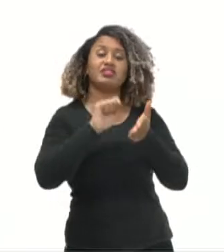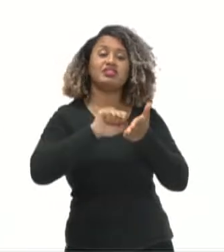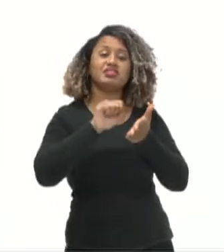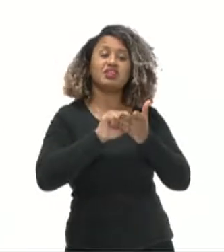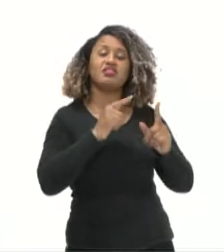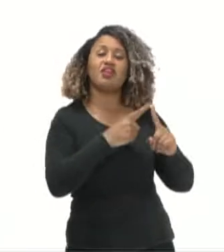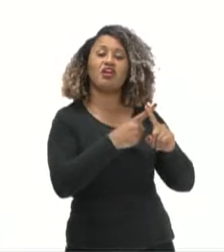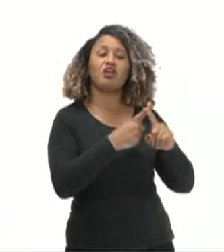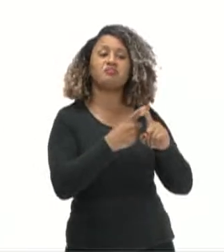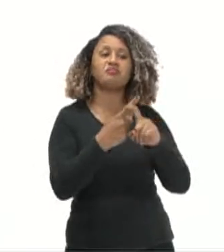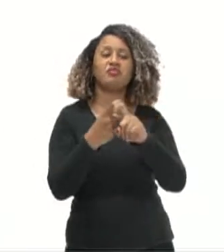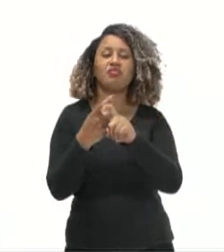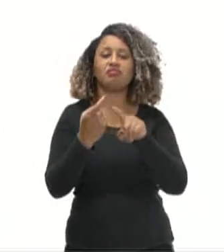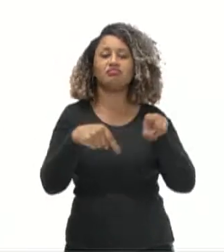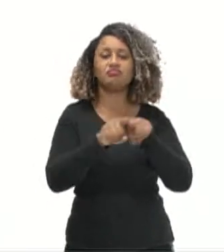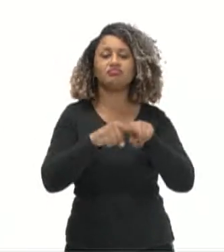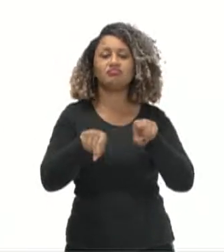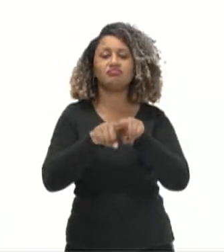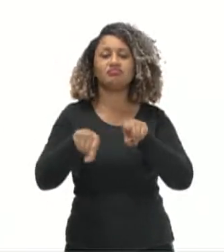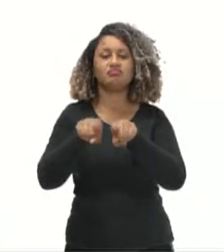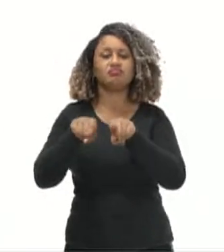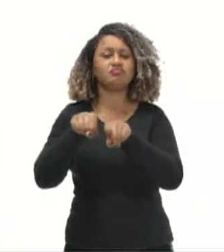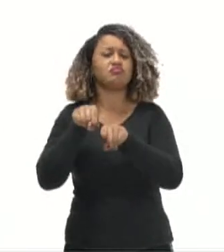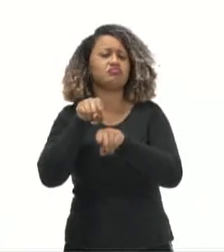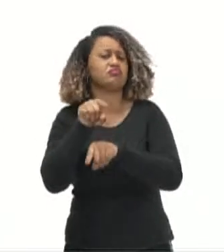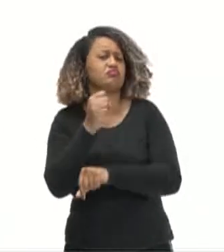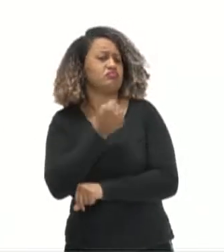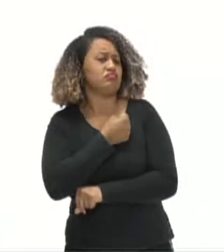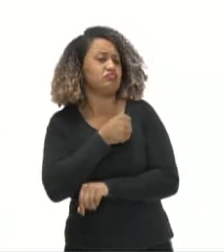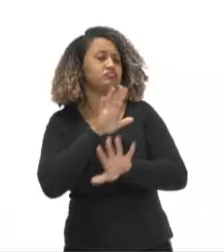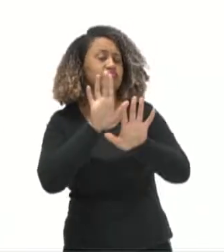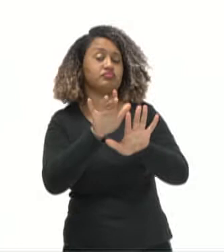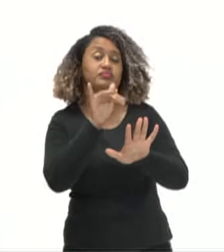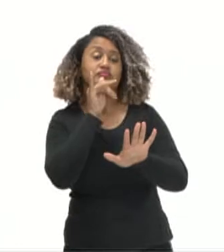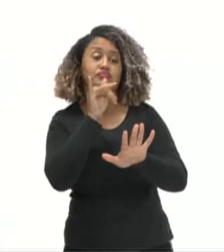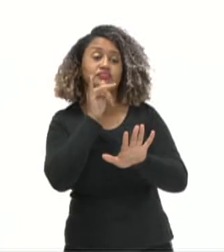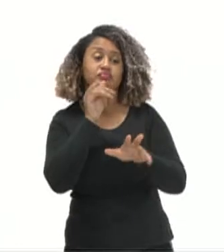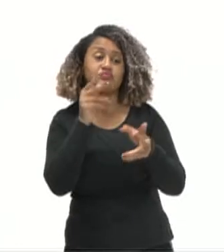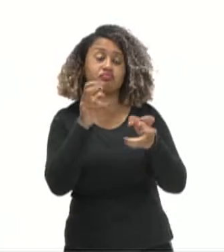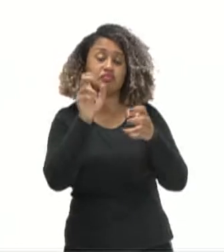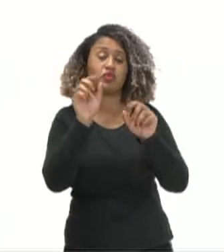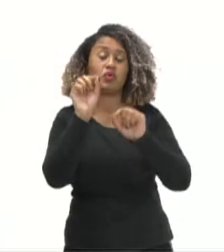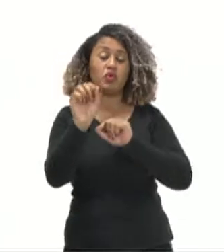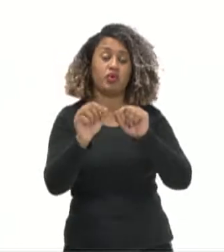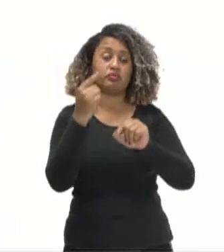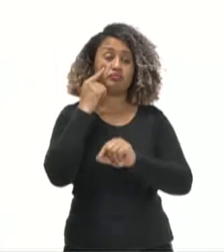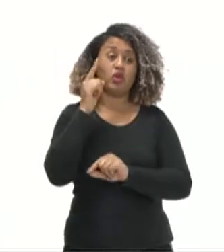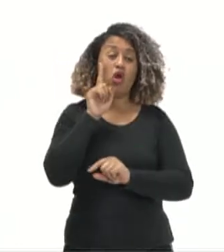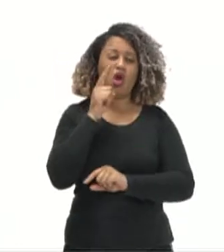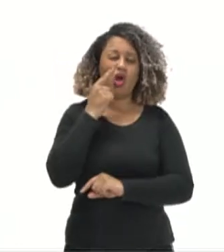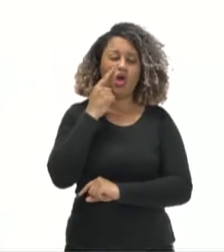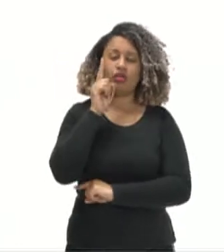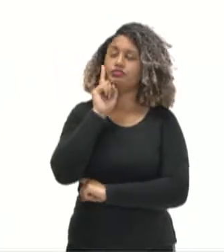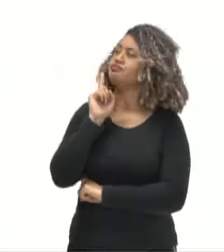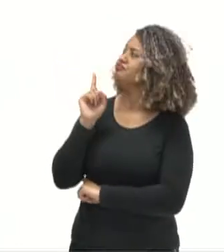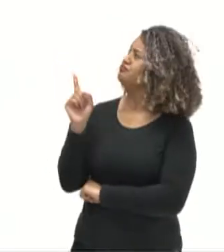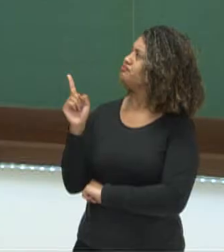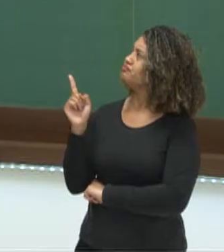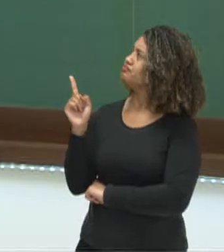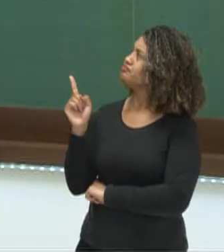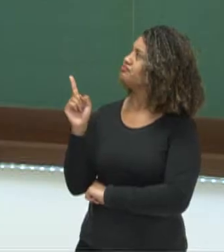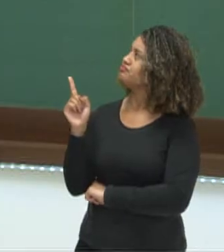uma multiplicação repetida de um número. Por exemplo, veja só, você pega aqui um exemplo bem